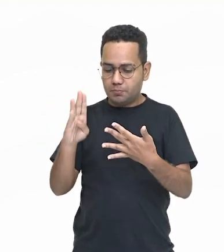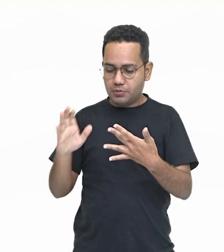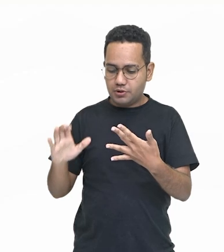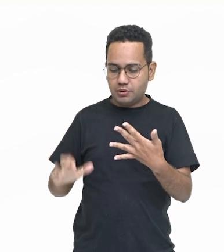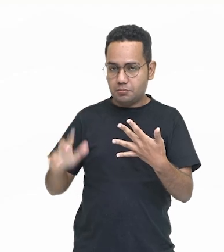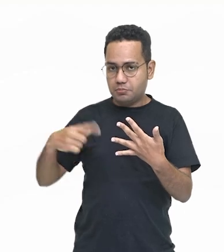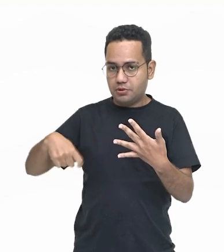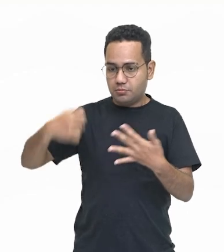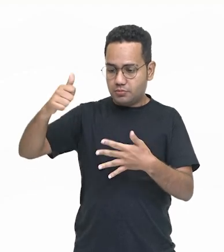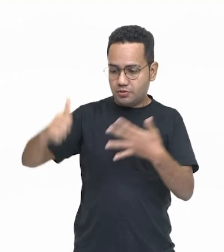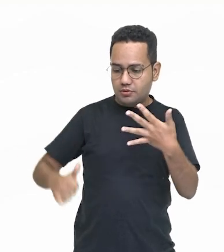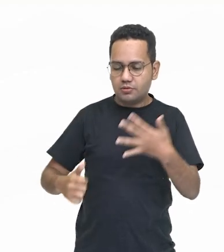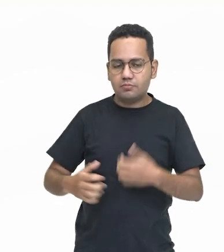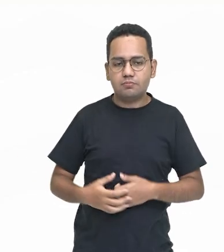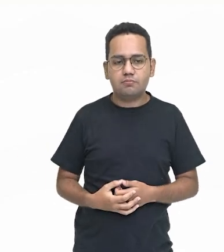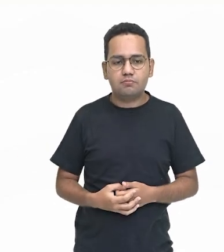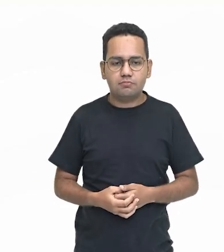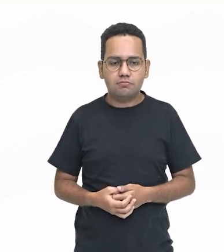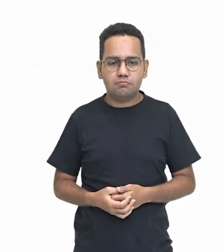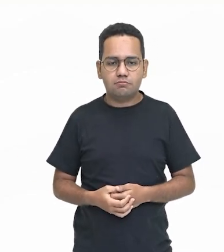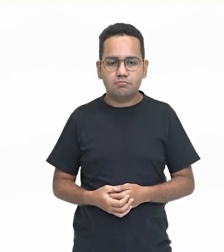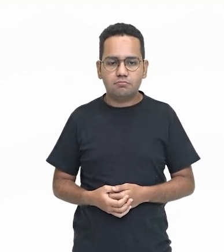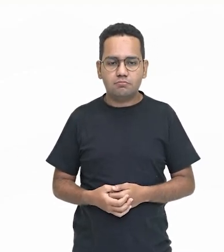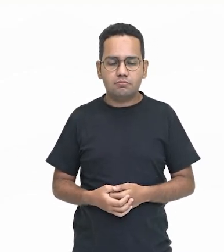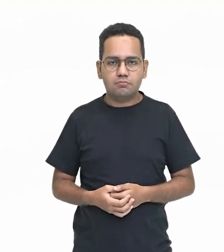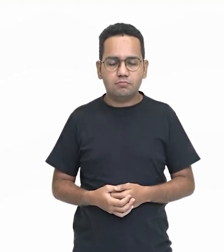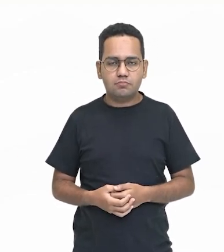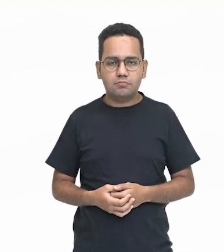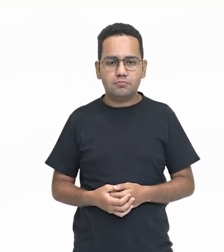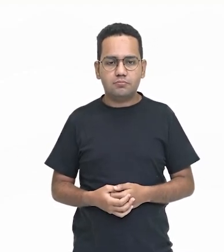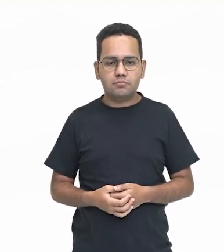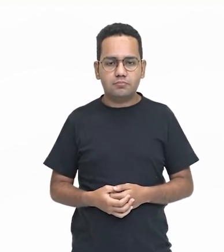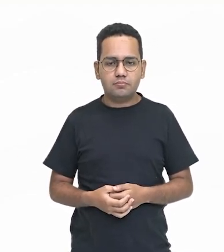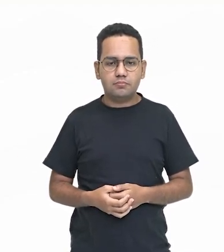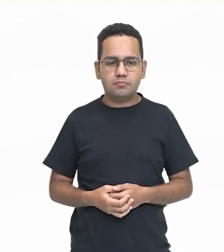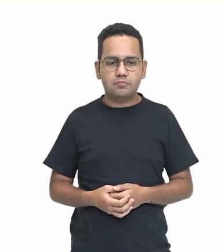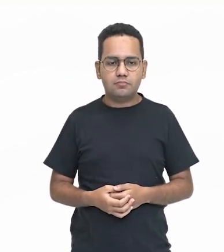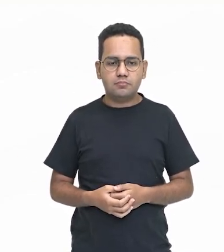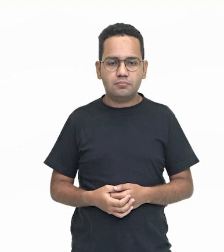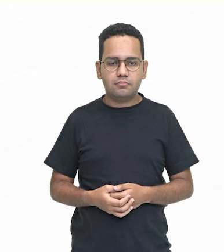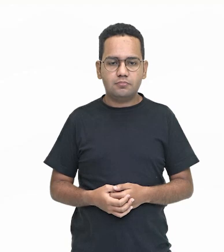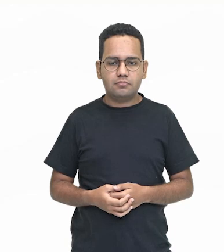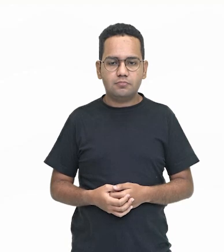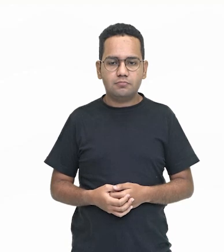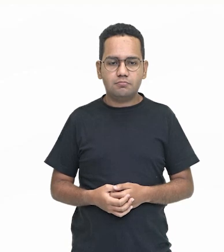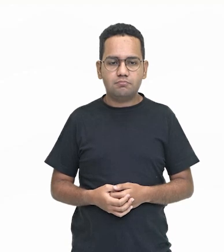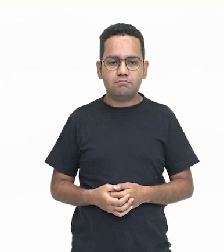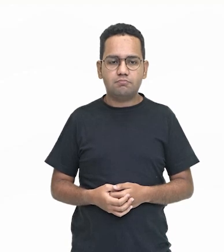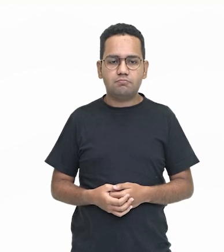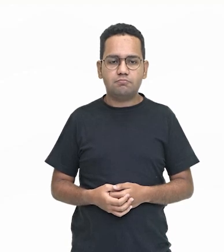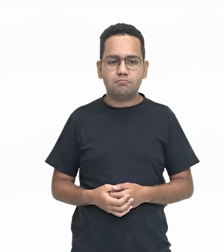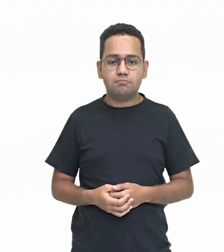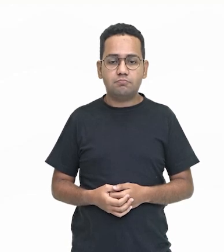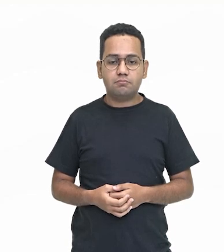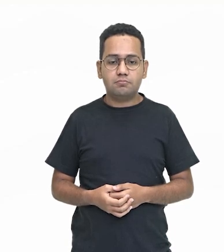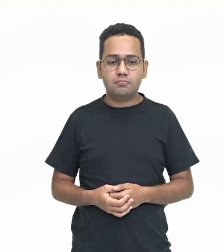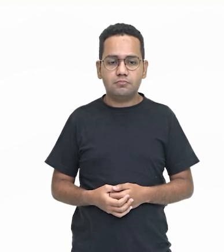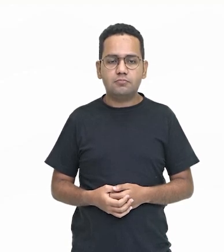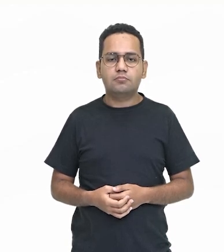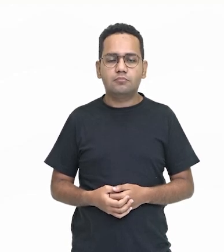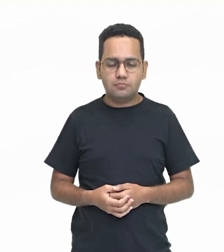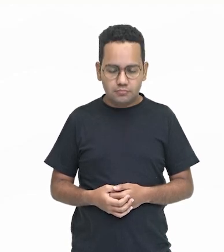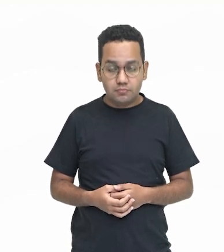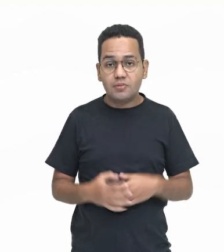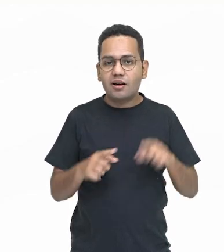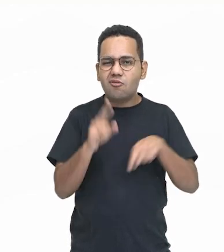alternativas para analisar. O relevo de planícies explica o baixo aproveitamento hidráulico da